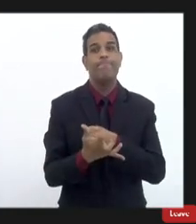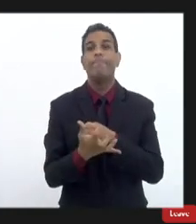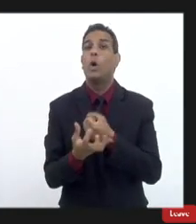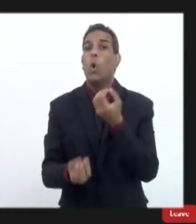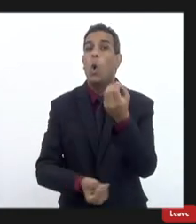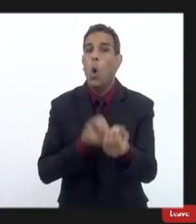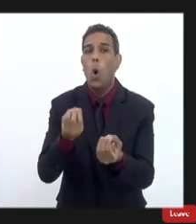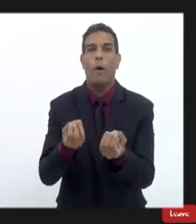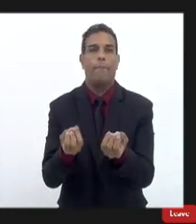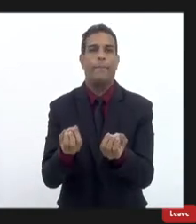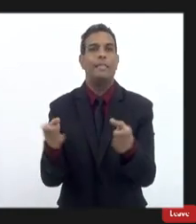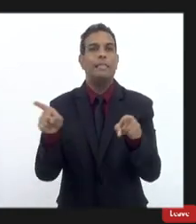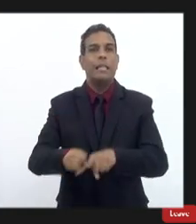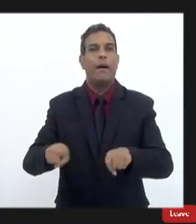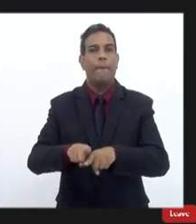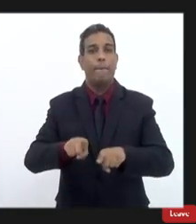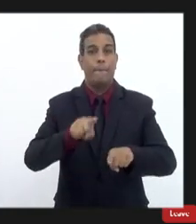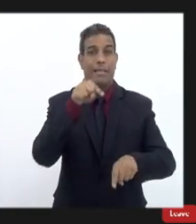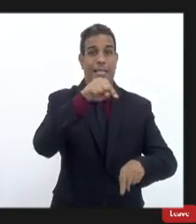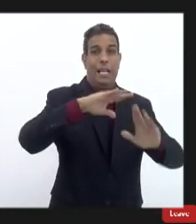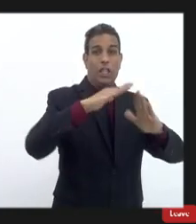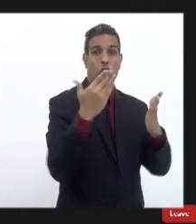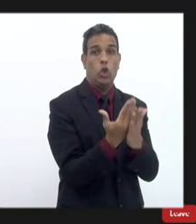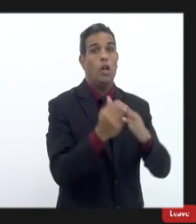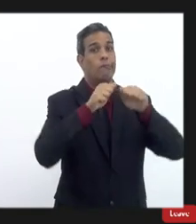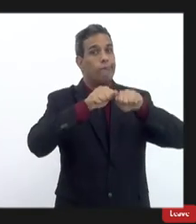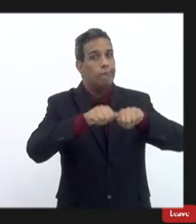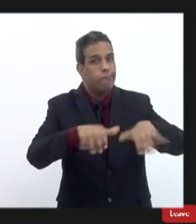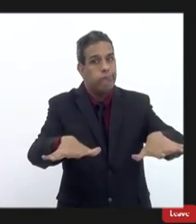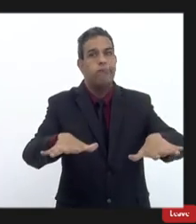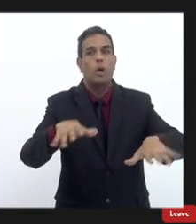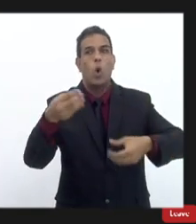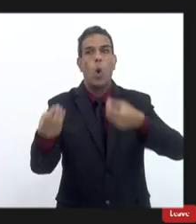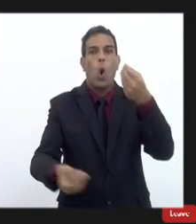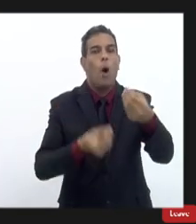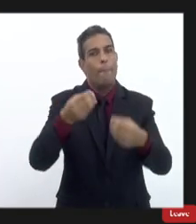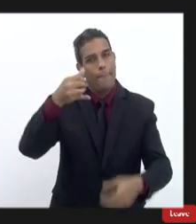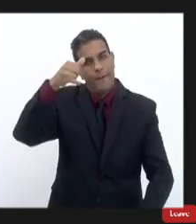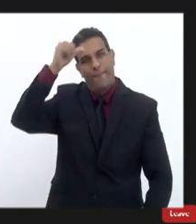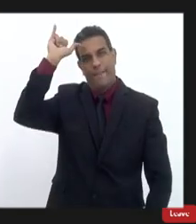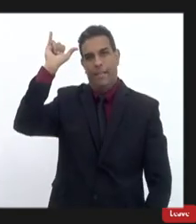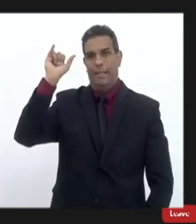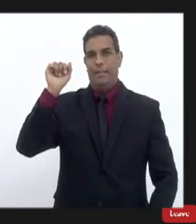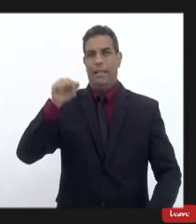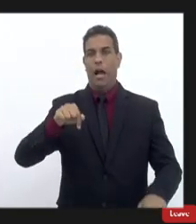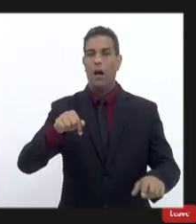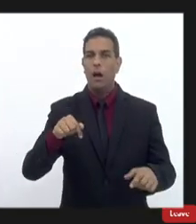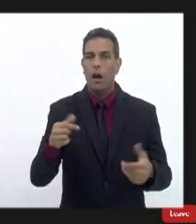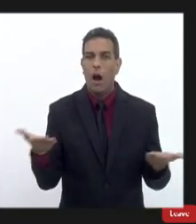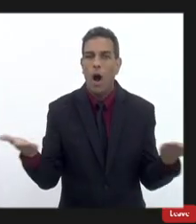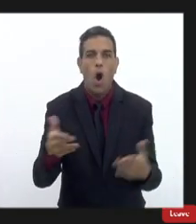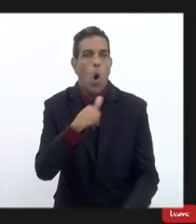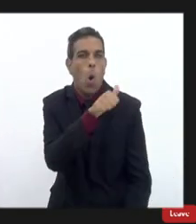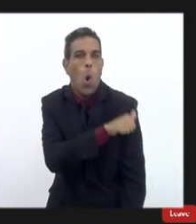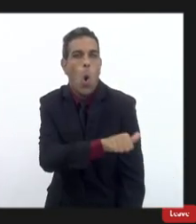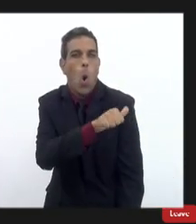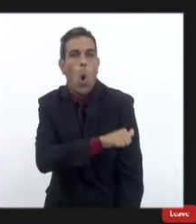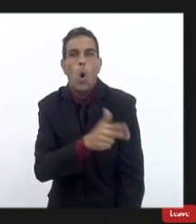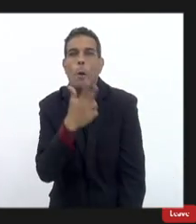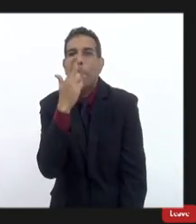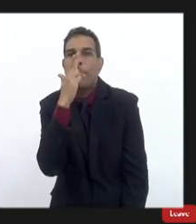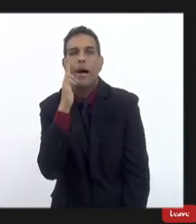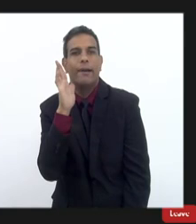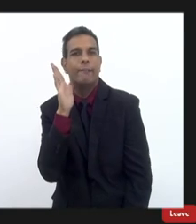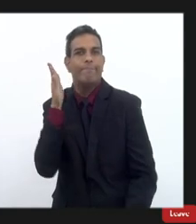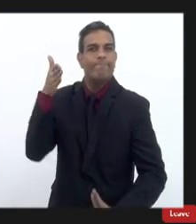que seja propagada a variante Delta, que hoje no Rio de Janeiro, o Rio de Janeiro é o epicentro, né,